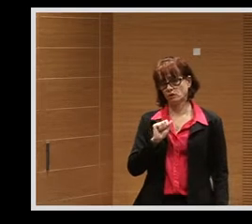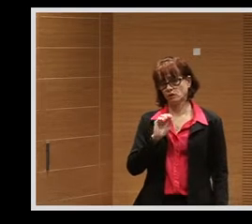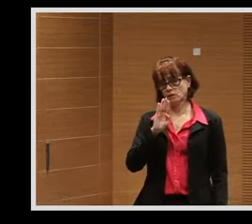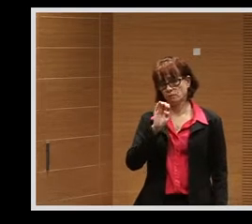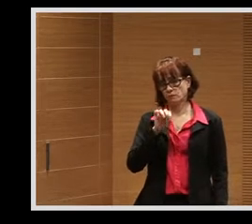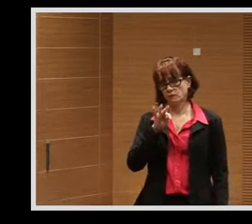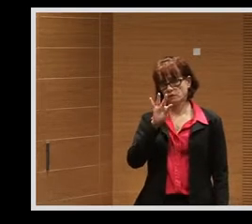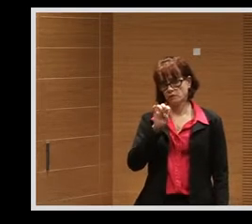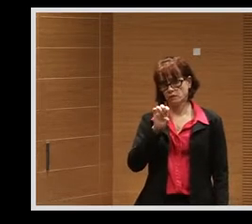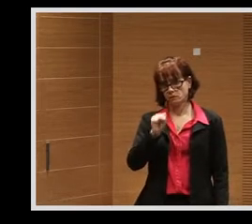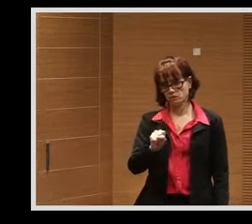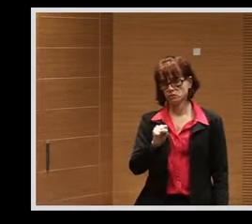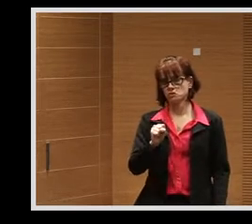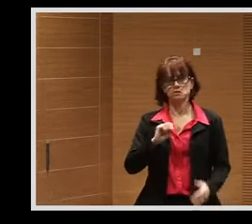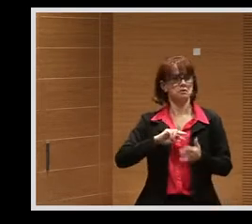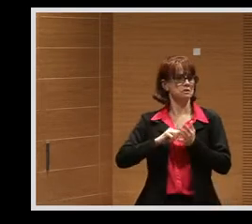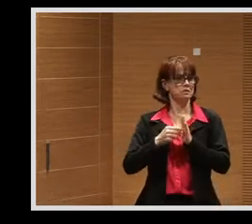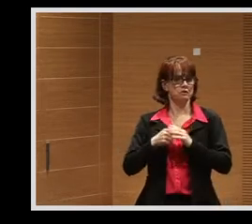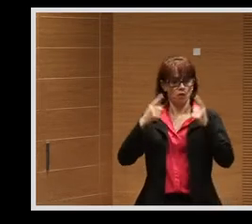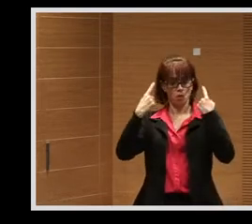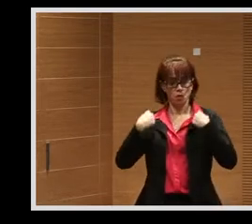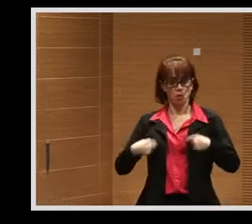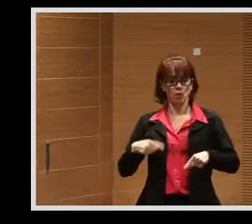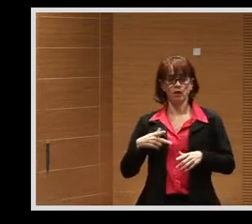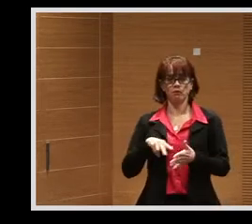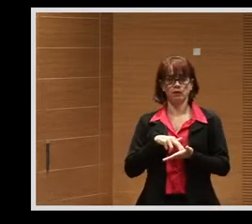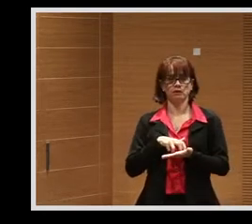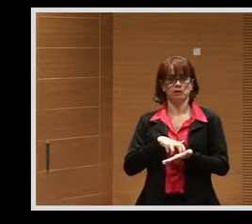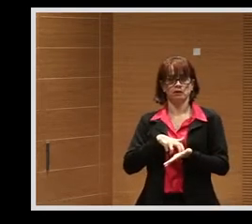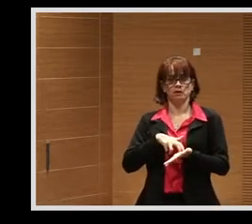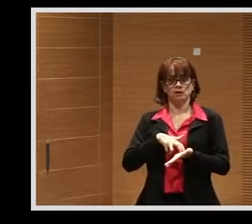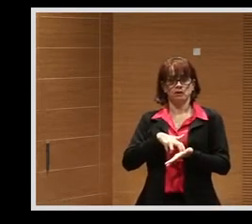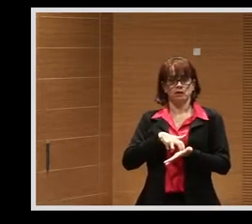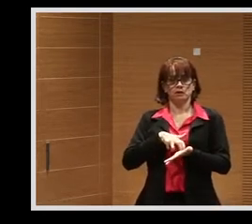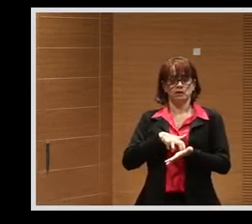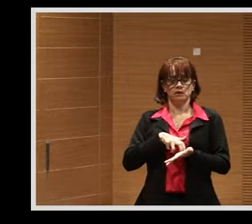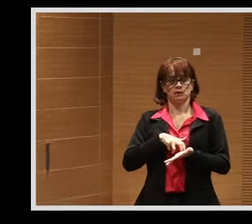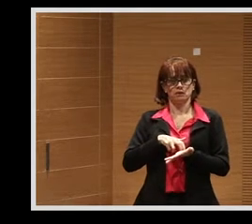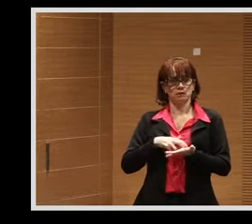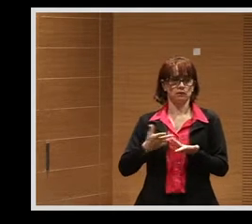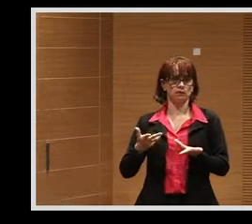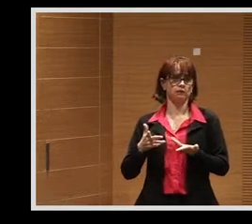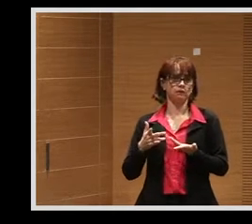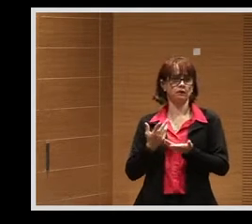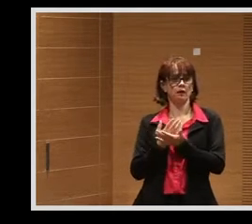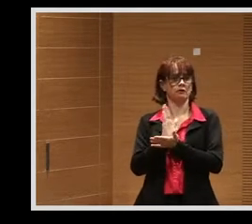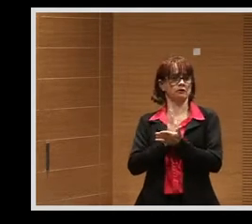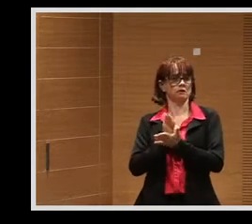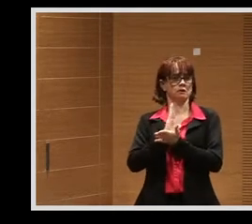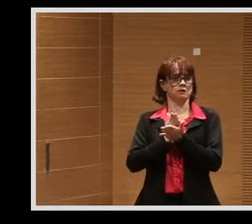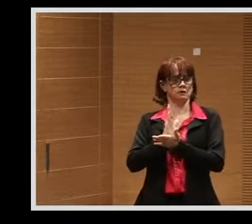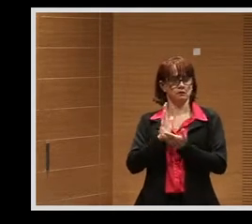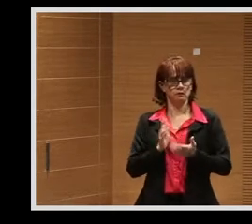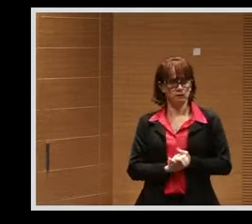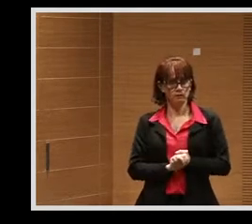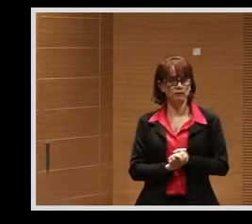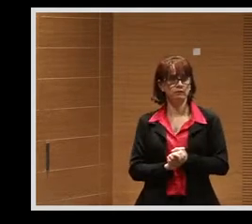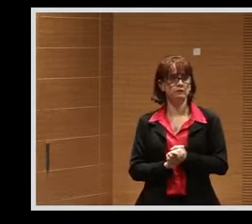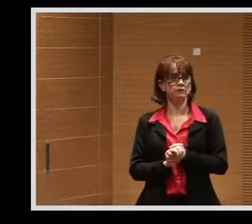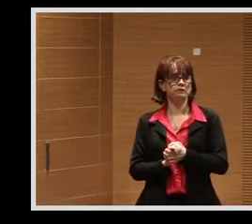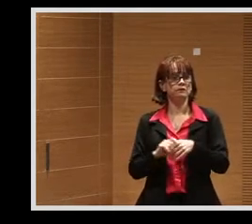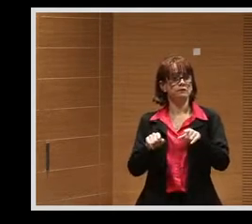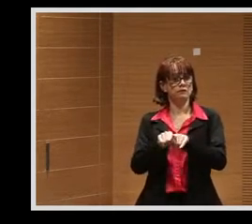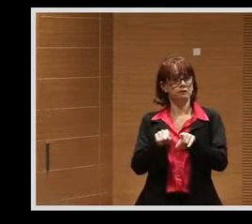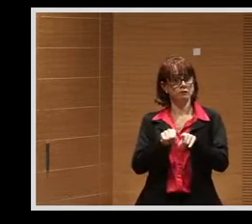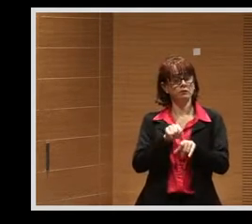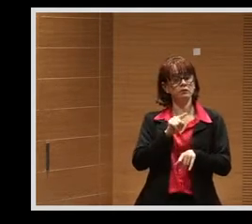os corpos que não param da Cláudia Freitas, minha orientadora, sejam as, né, doenças do não aprender da escola, da